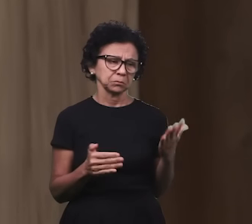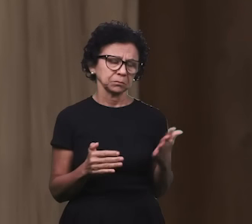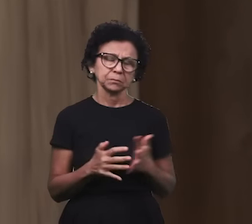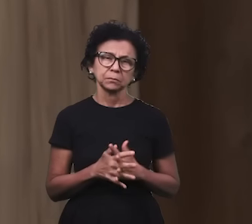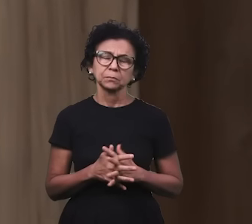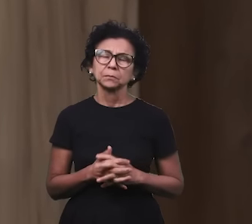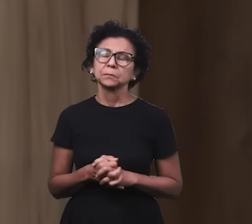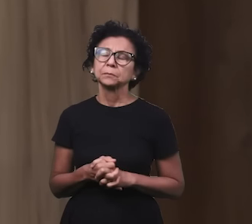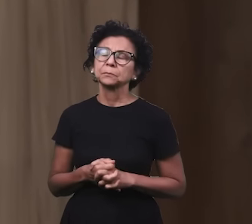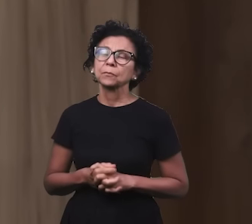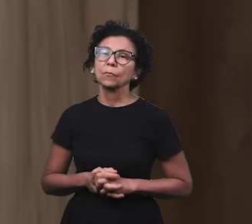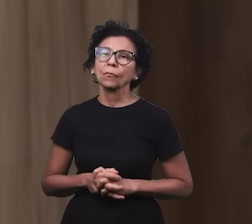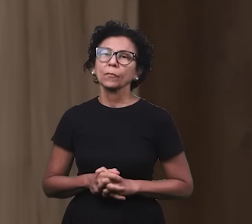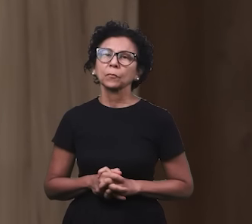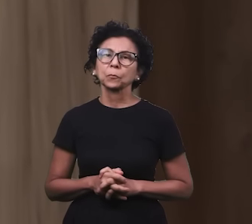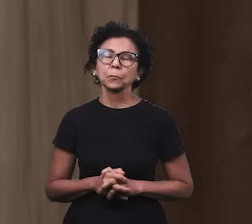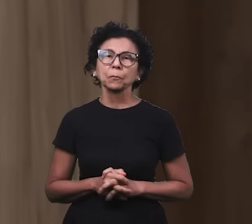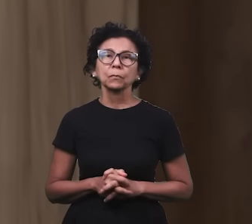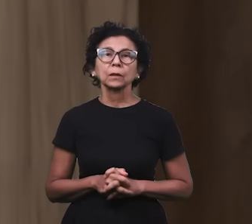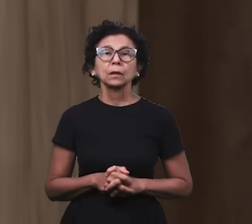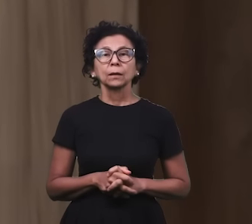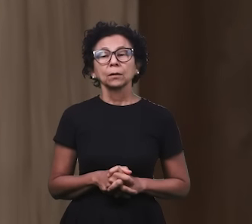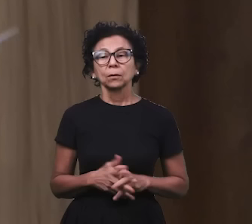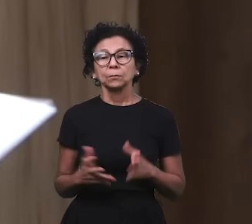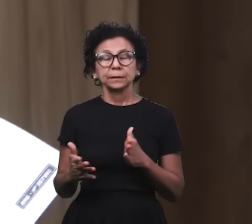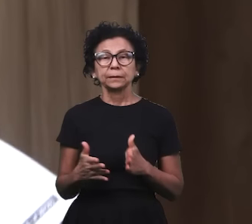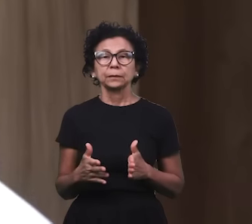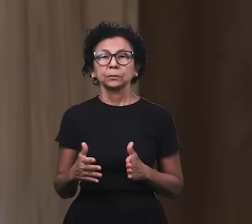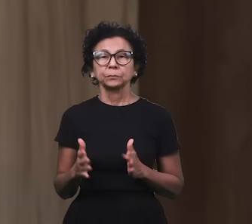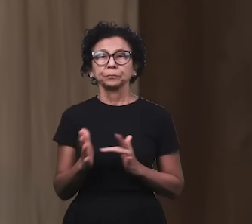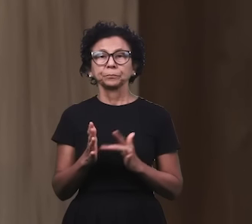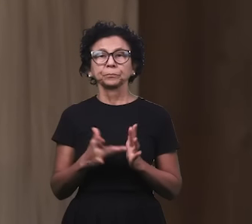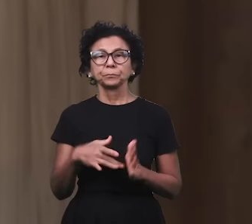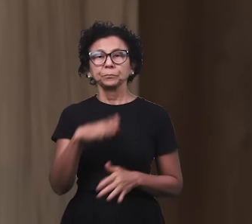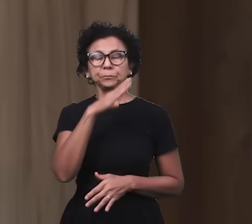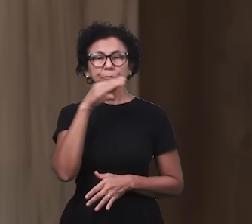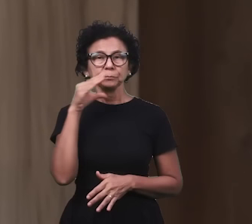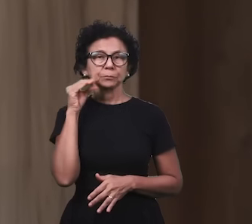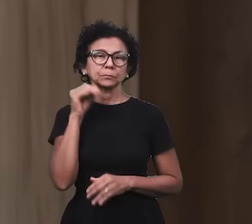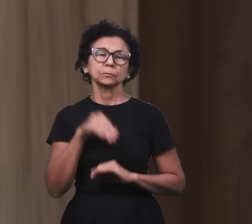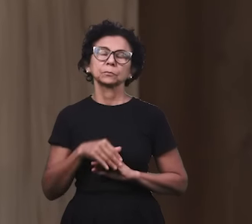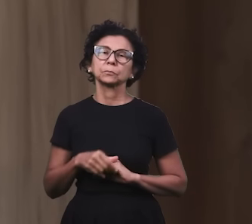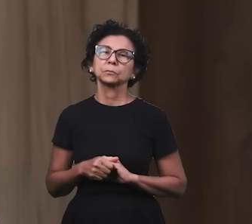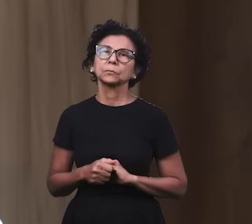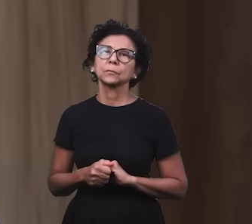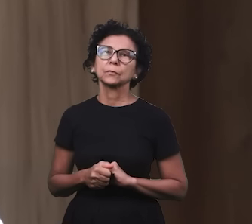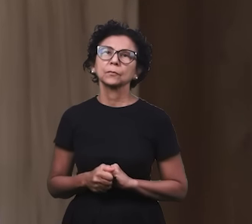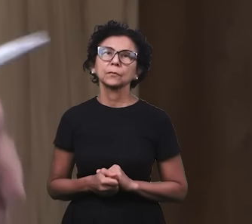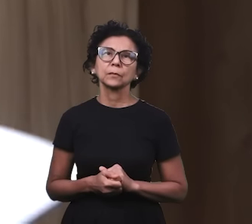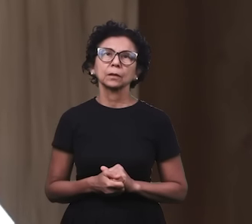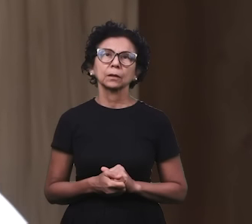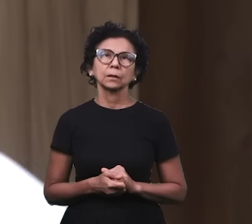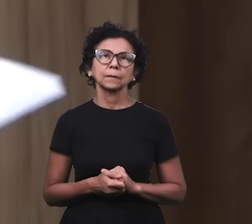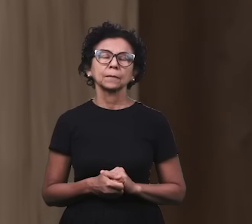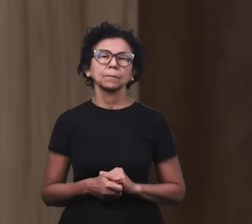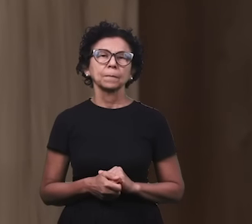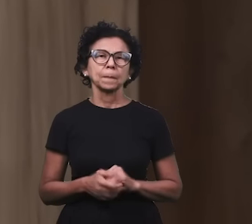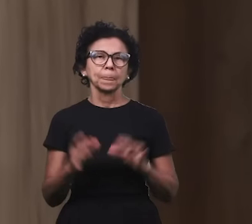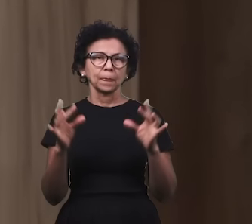da adolescência do Senhor Jesus, eu gostaria de assinalar assim